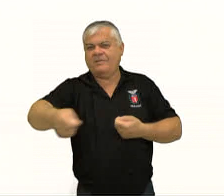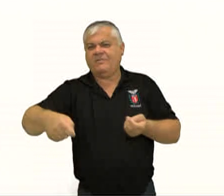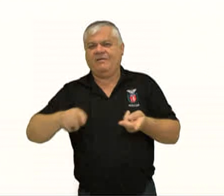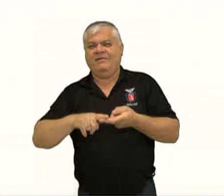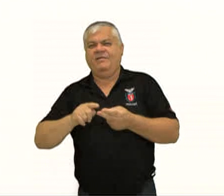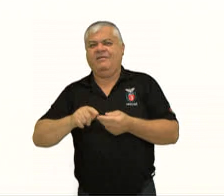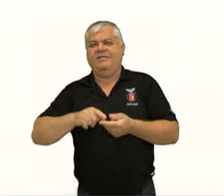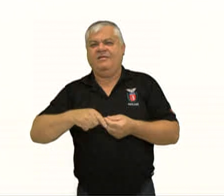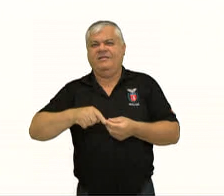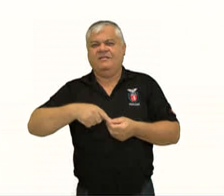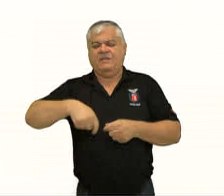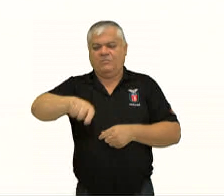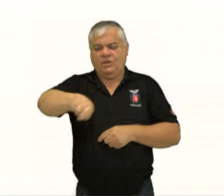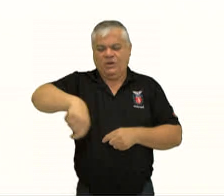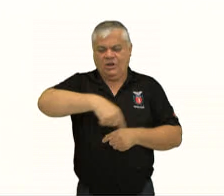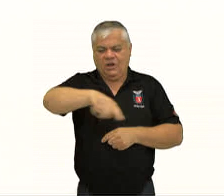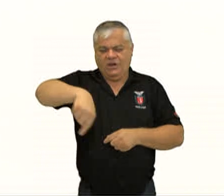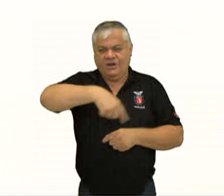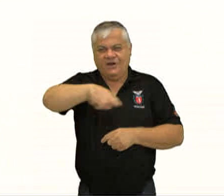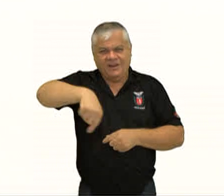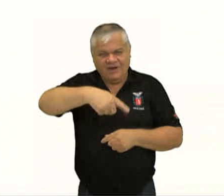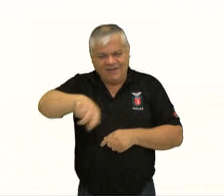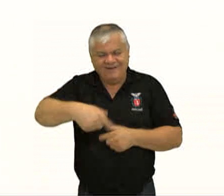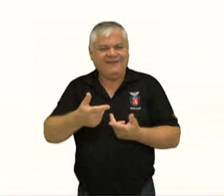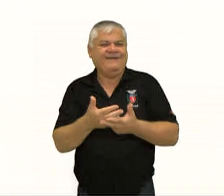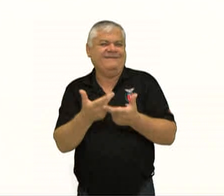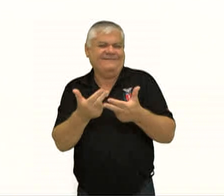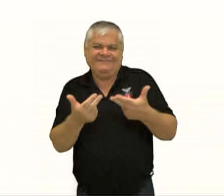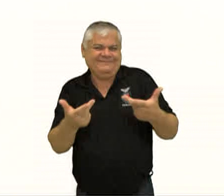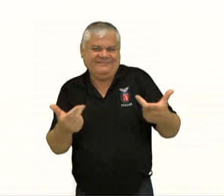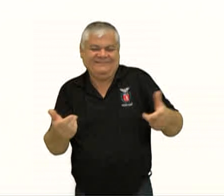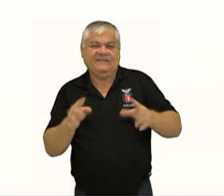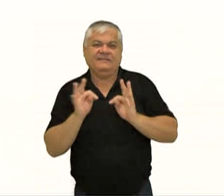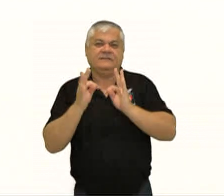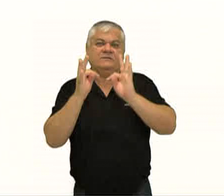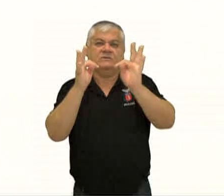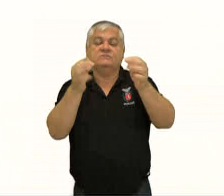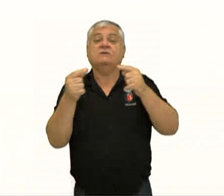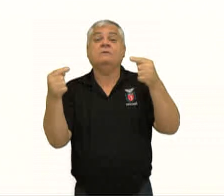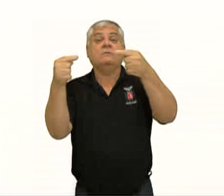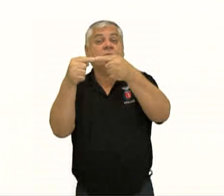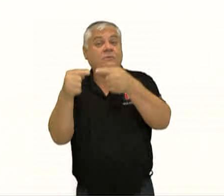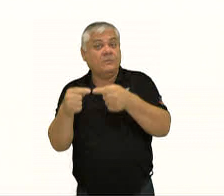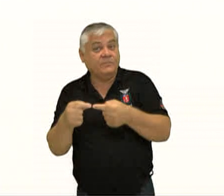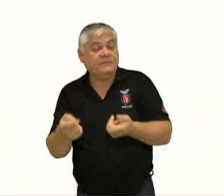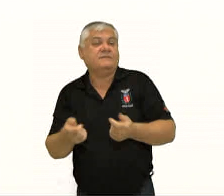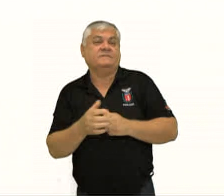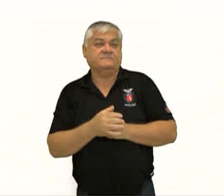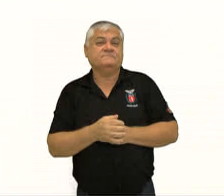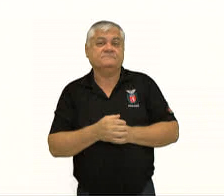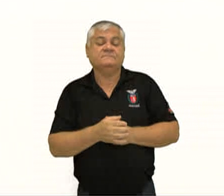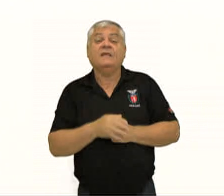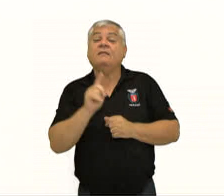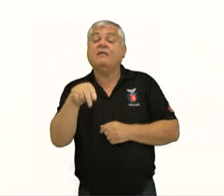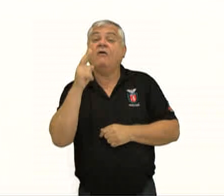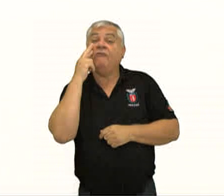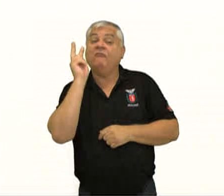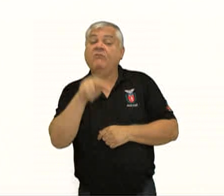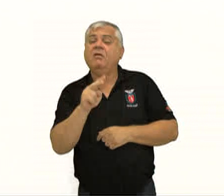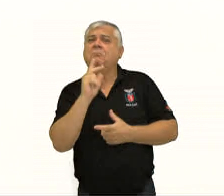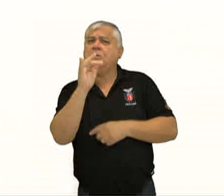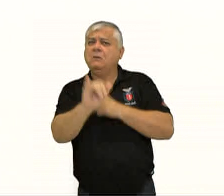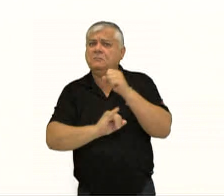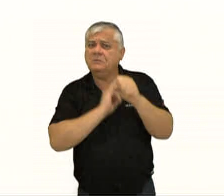online ao vivo, reproduzindo, por meio de combinação de tecnologia de streaming e de alta definição, a atmosfera